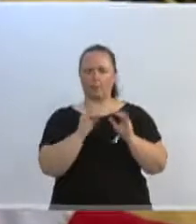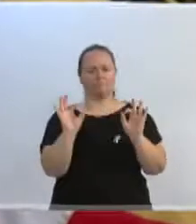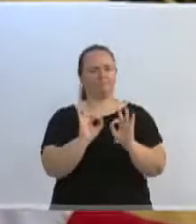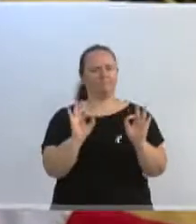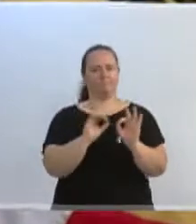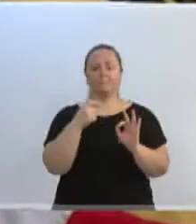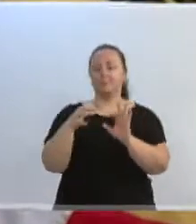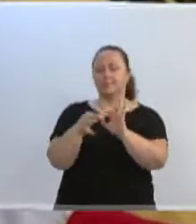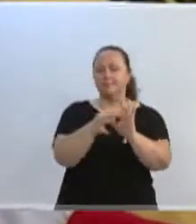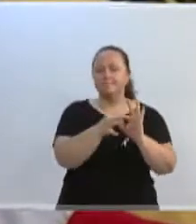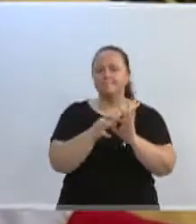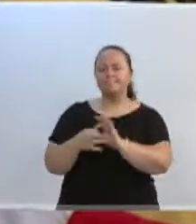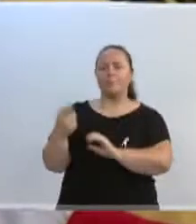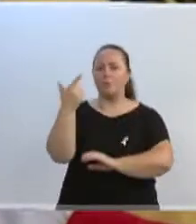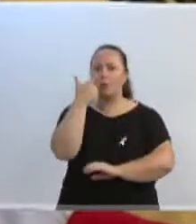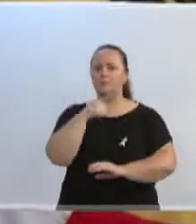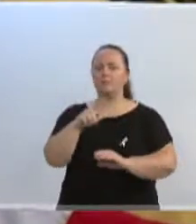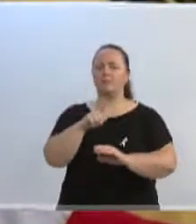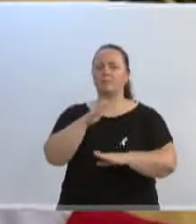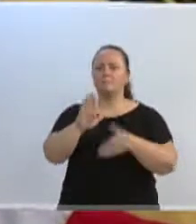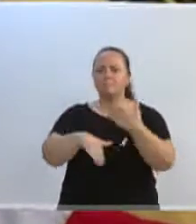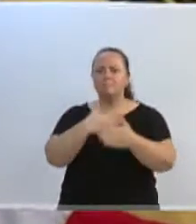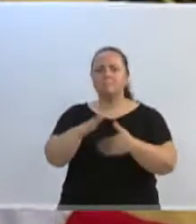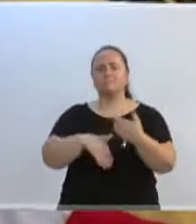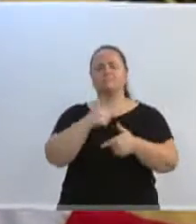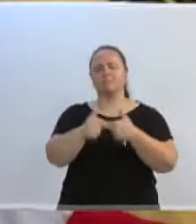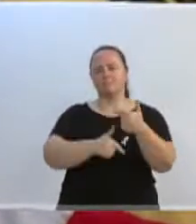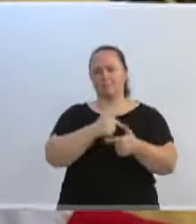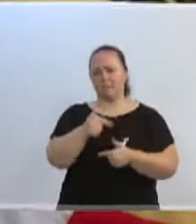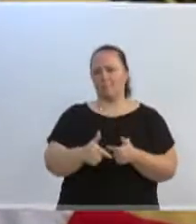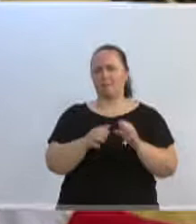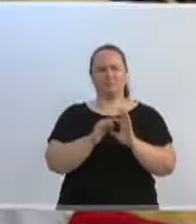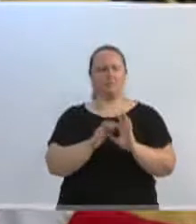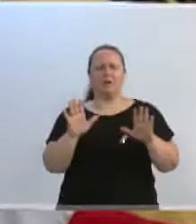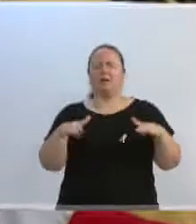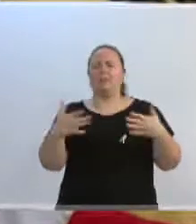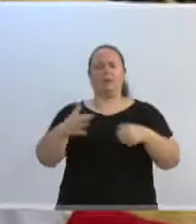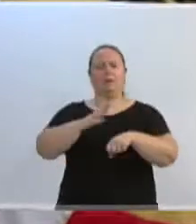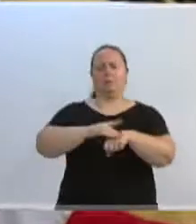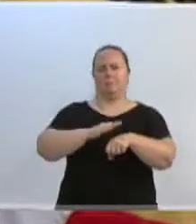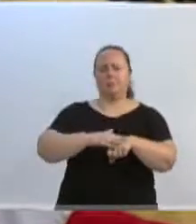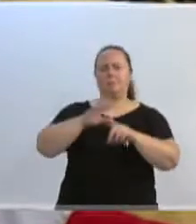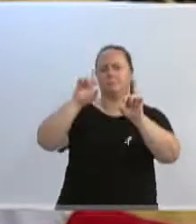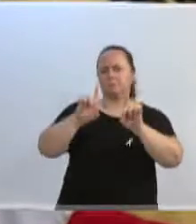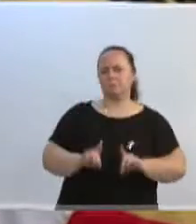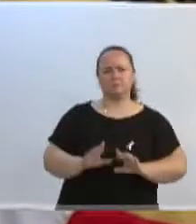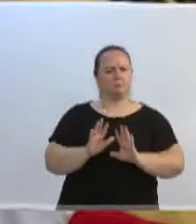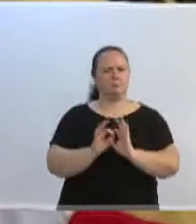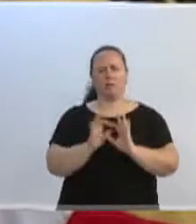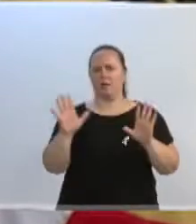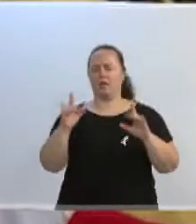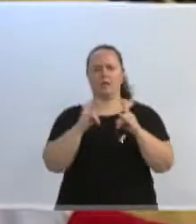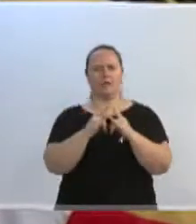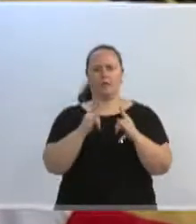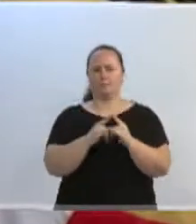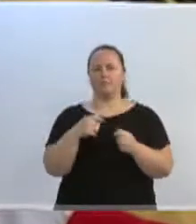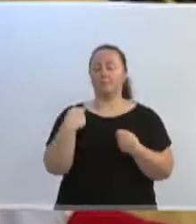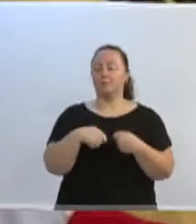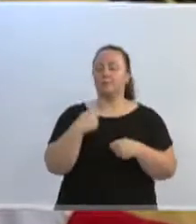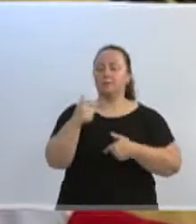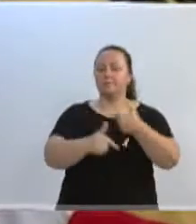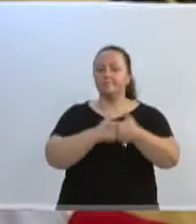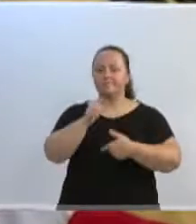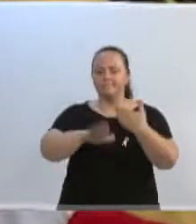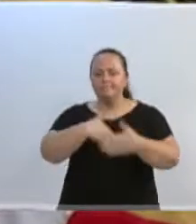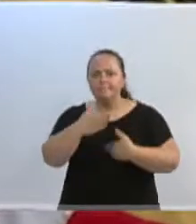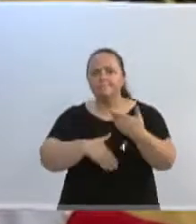nos unirmos para trabalharmos juntos, seja qual for a patologia, seja qual for a sua instituição. Trabalharmos juntos para